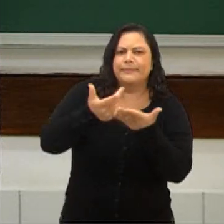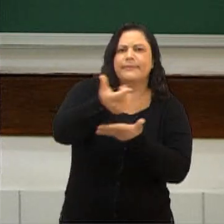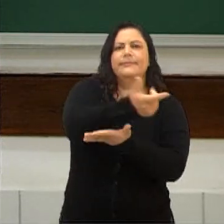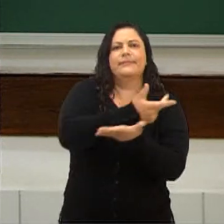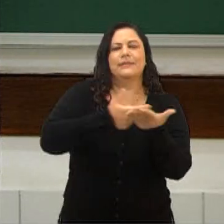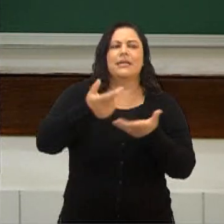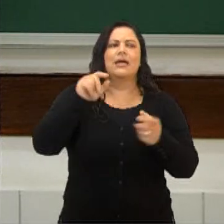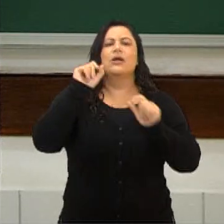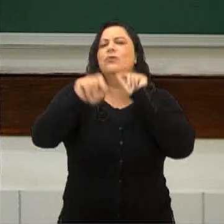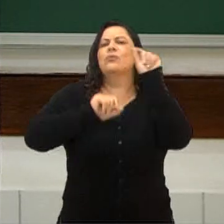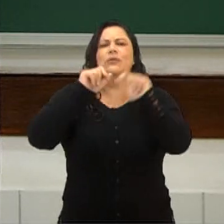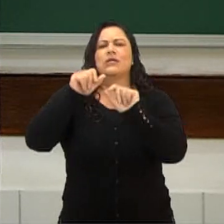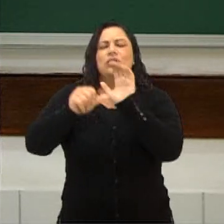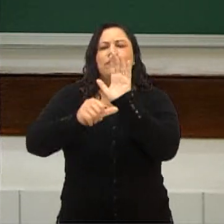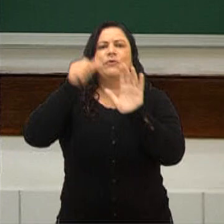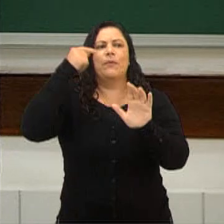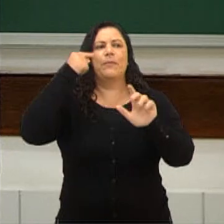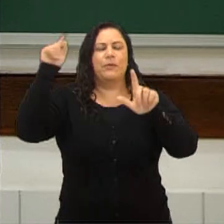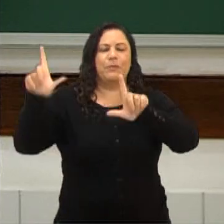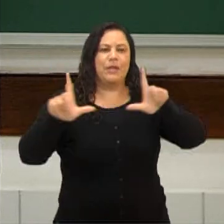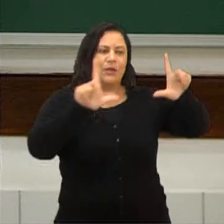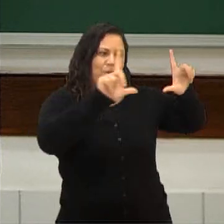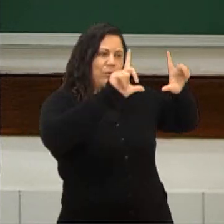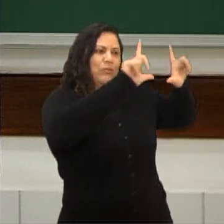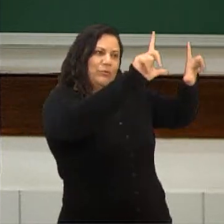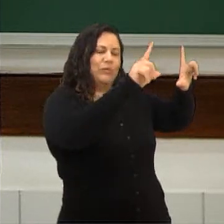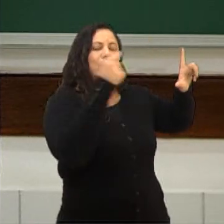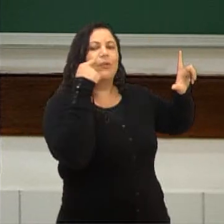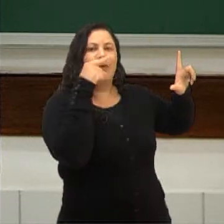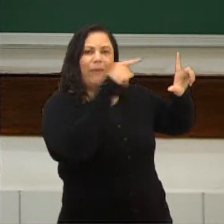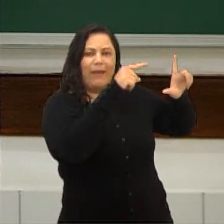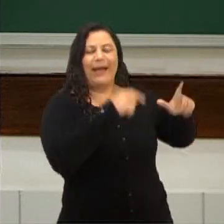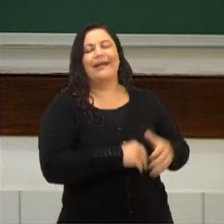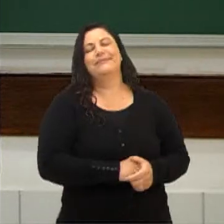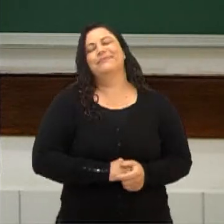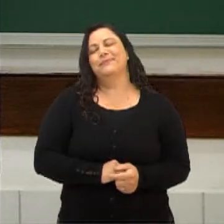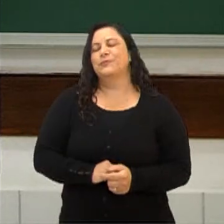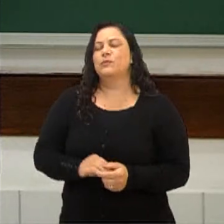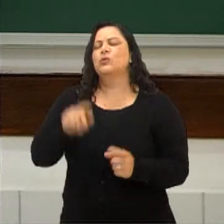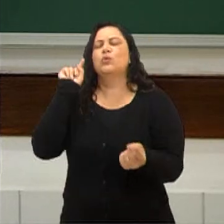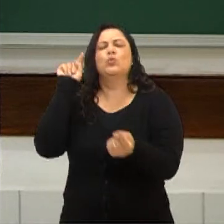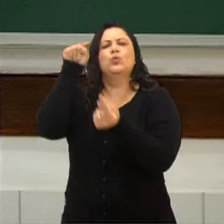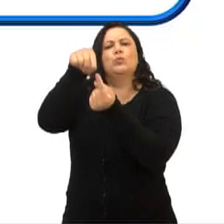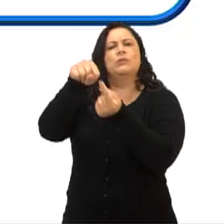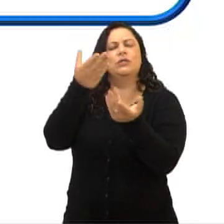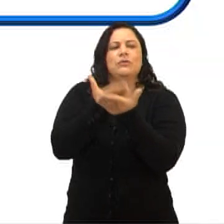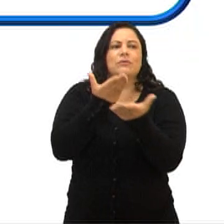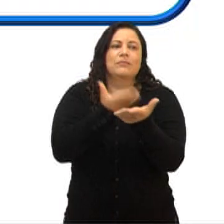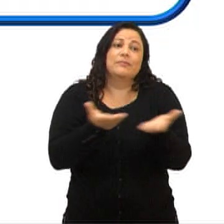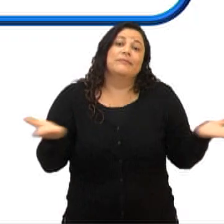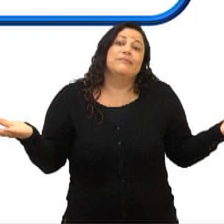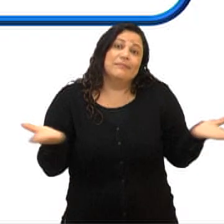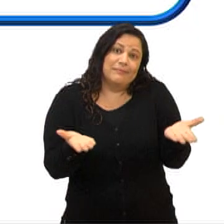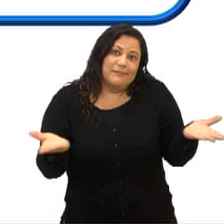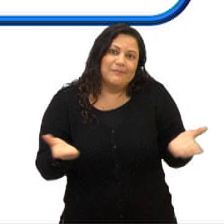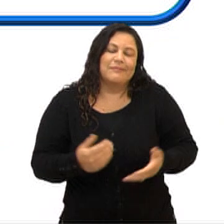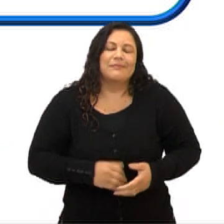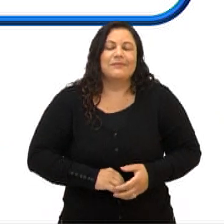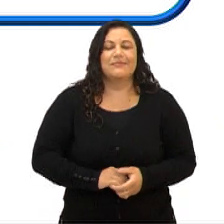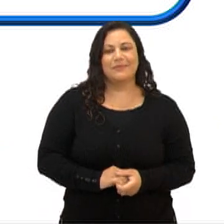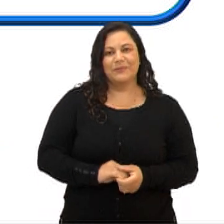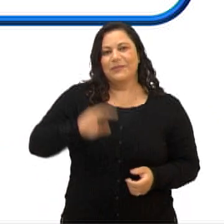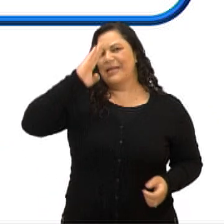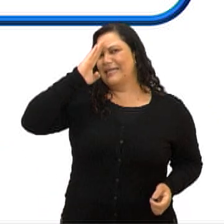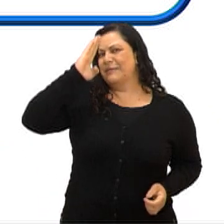né, do nosso ex-aluno Felipe aí. Então, quais são os objetivos da aula de hoje, tá? Traçar as